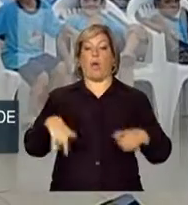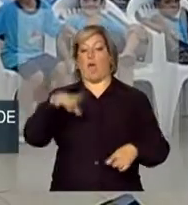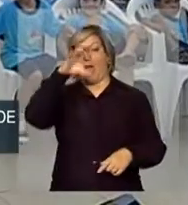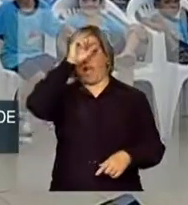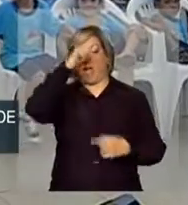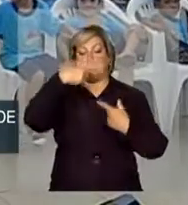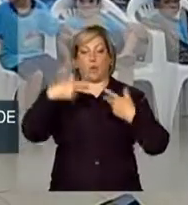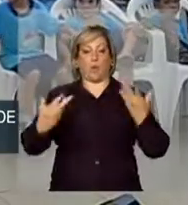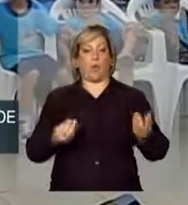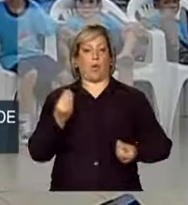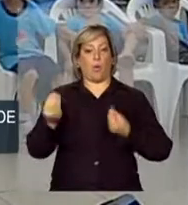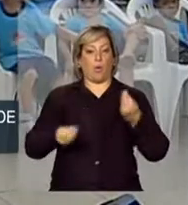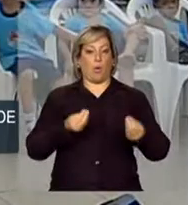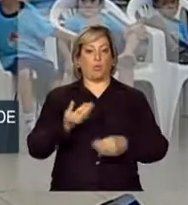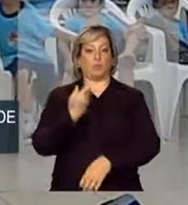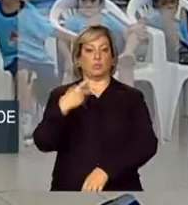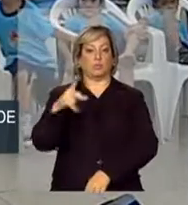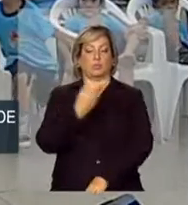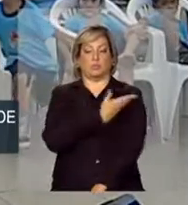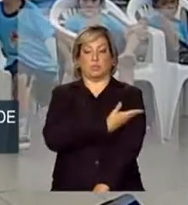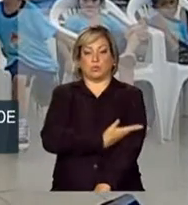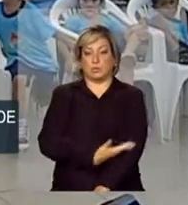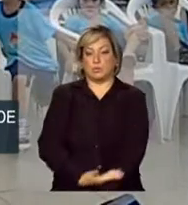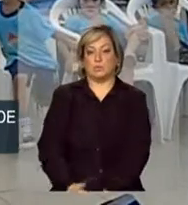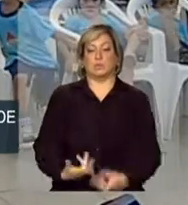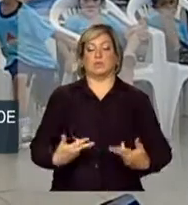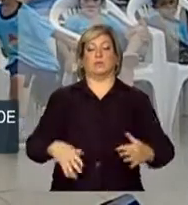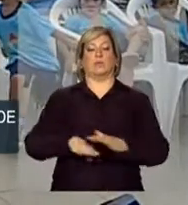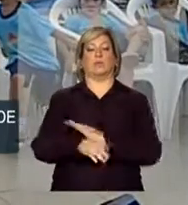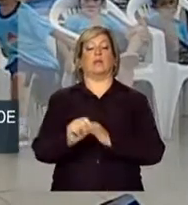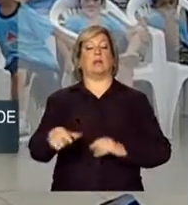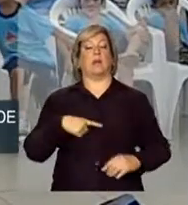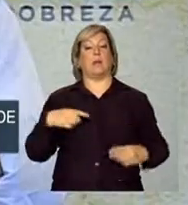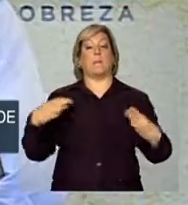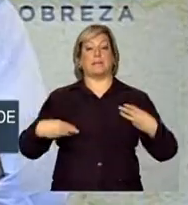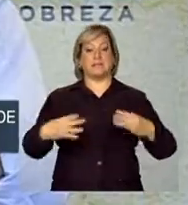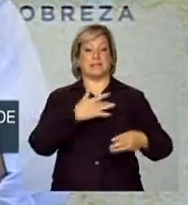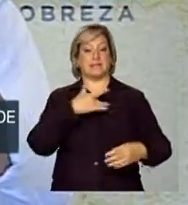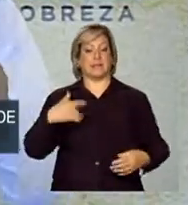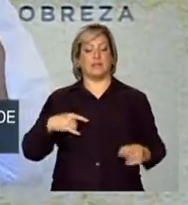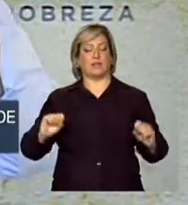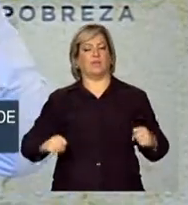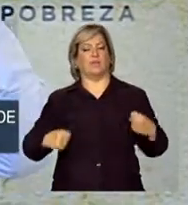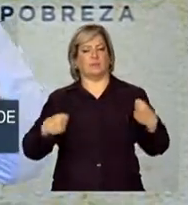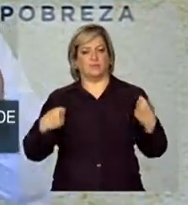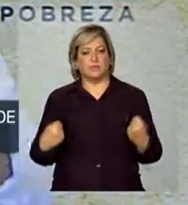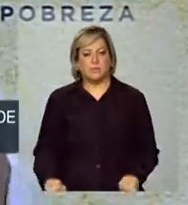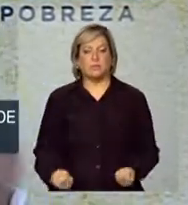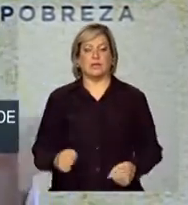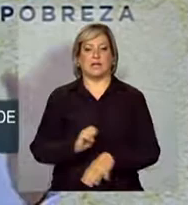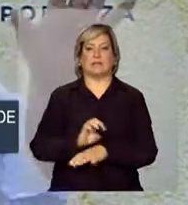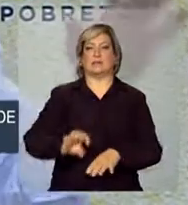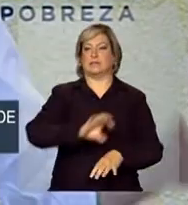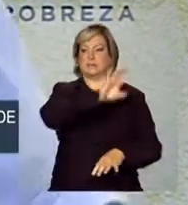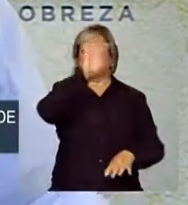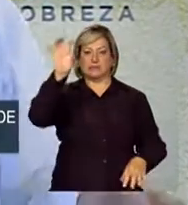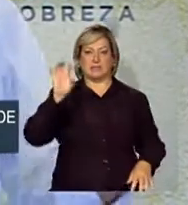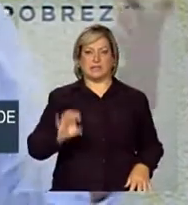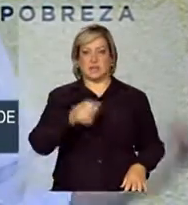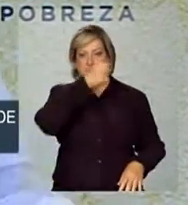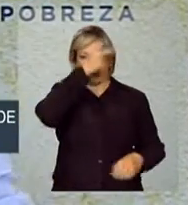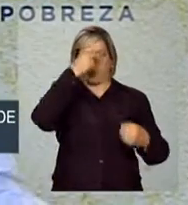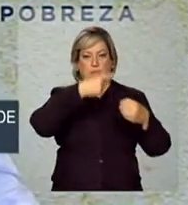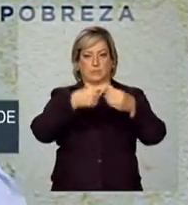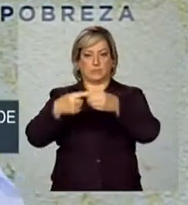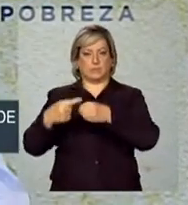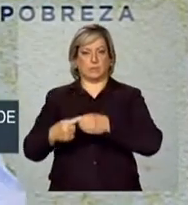aprendem a ter seus hábitos e o Ministério da Saúde e faz um grande esforço com os estados e municípios para levar a saúde